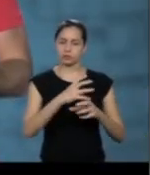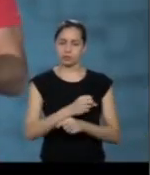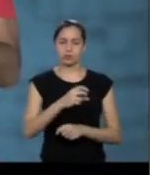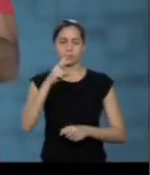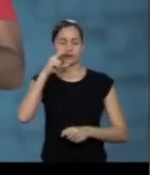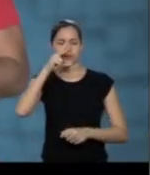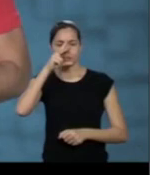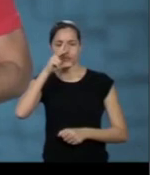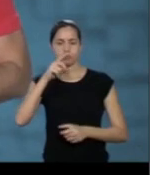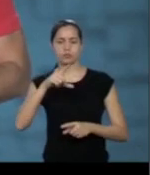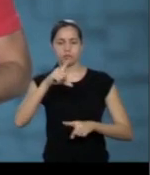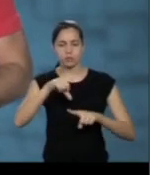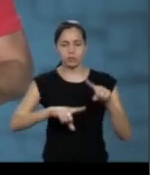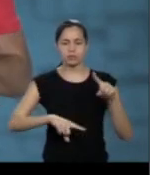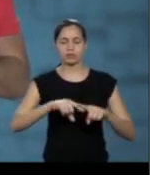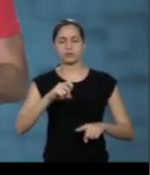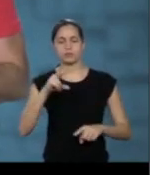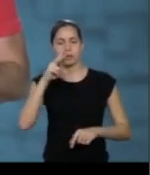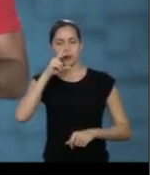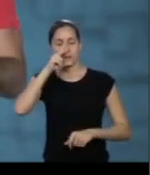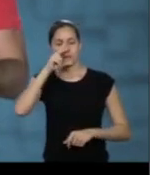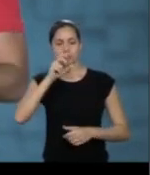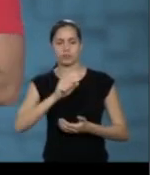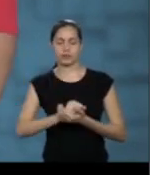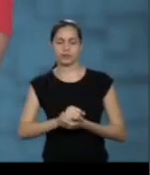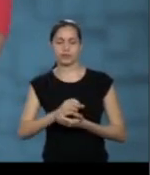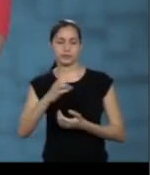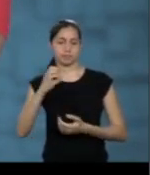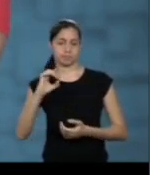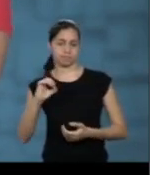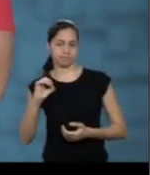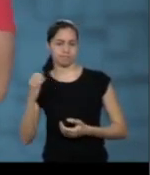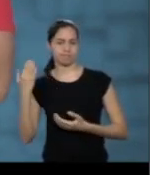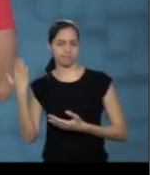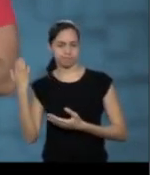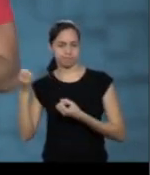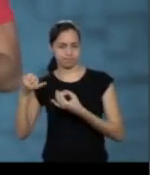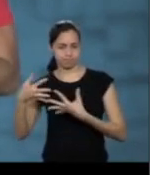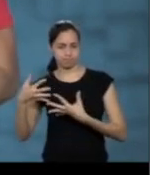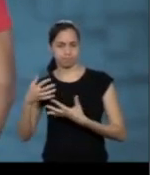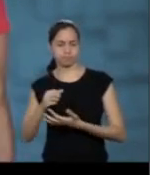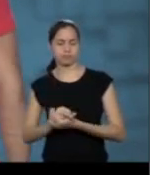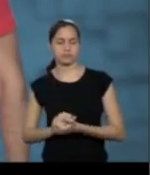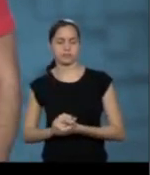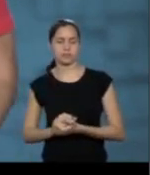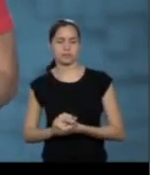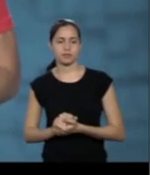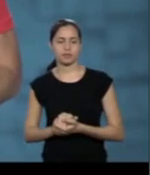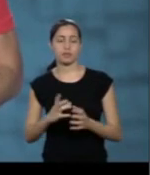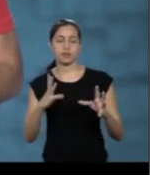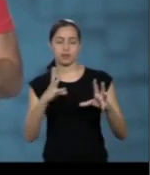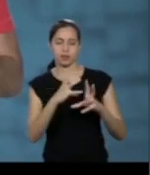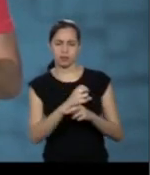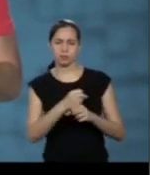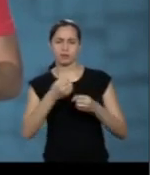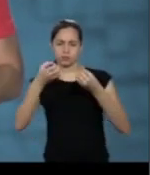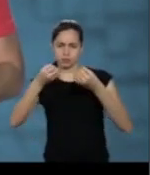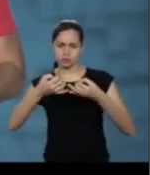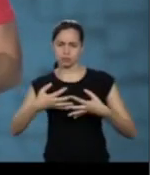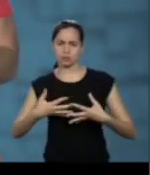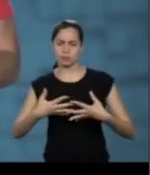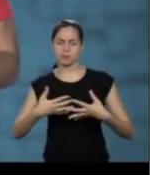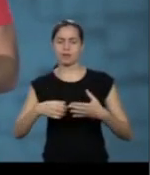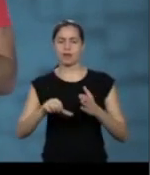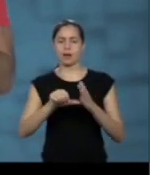ou seja, sua força resultante é nula, como mostra essa equação. Essas equações podem descrever a primeira lei de